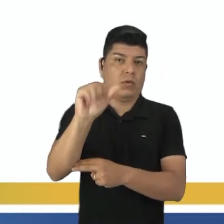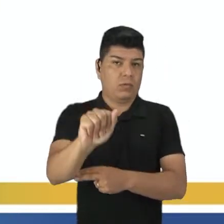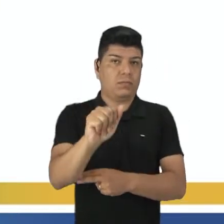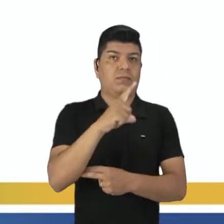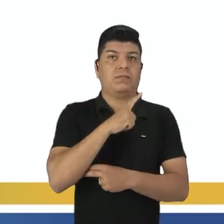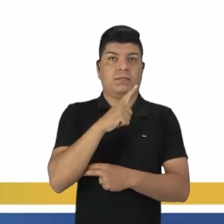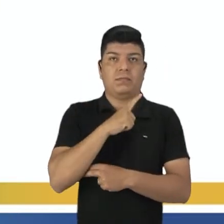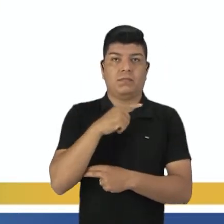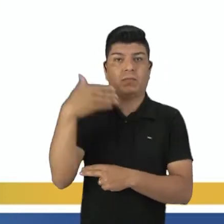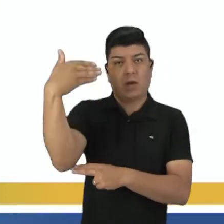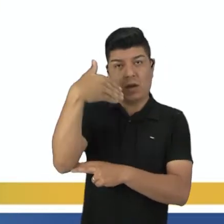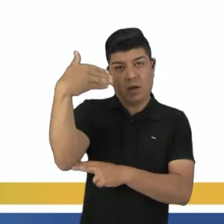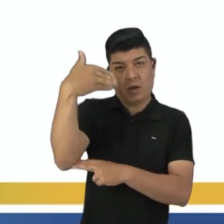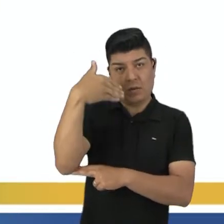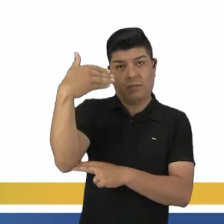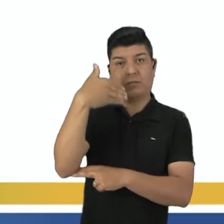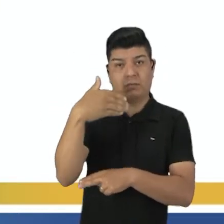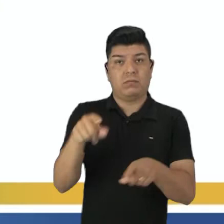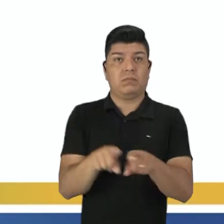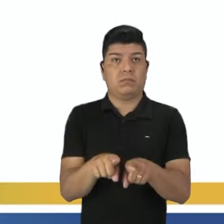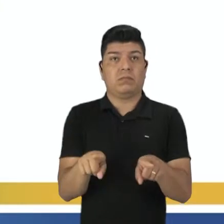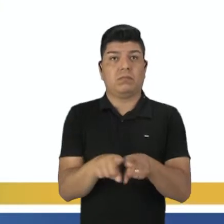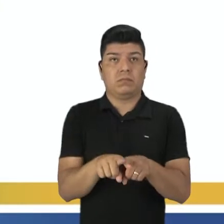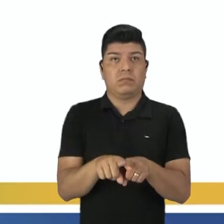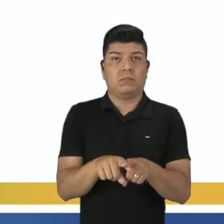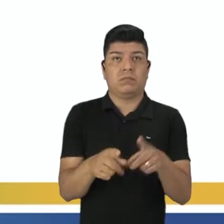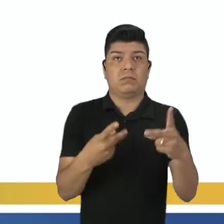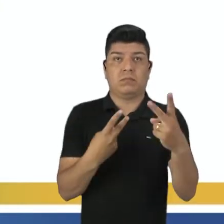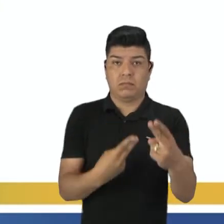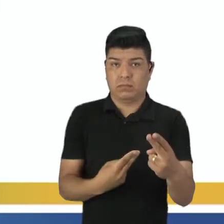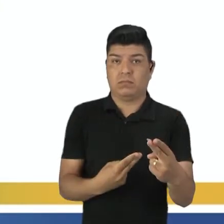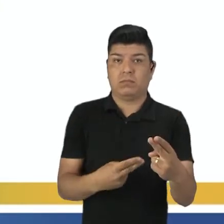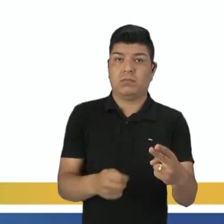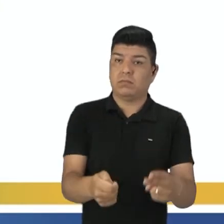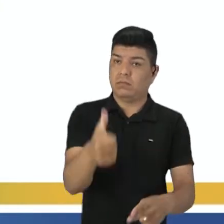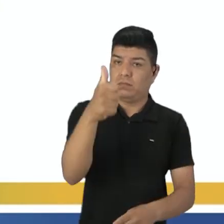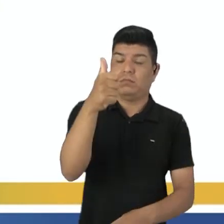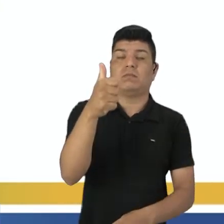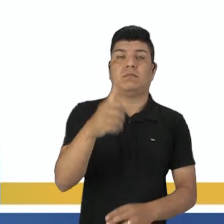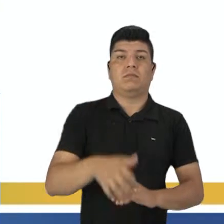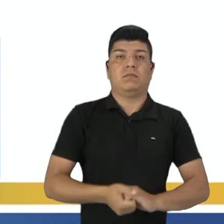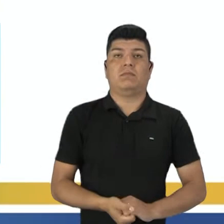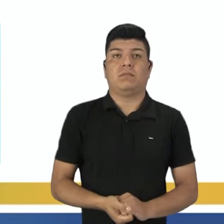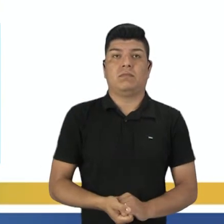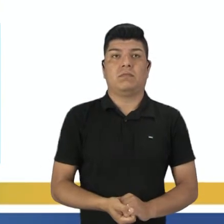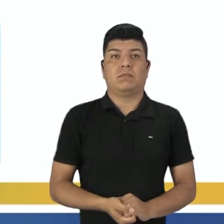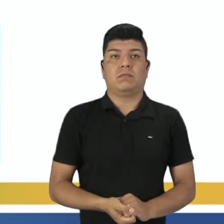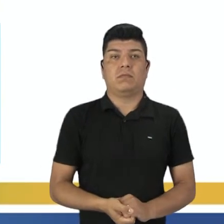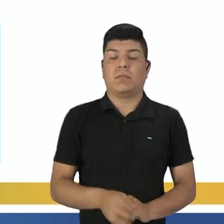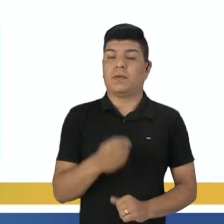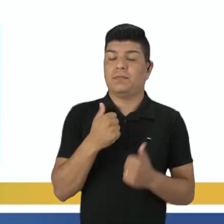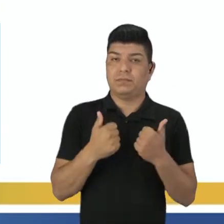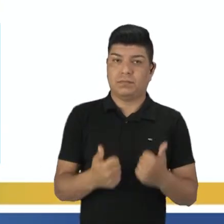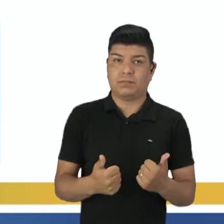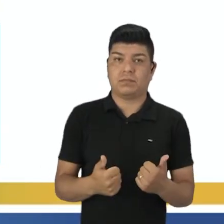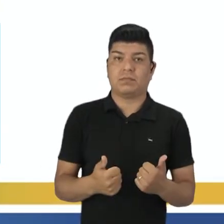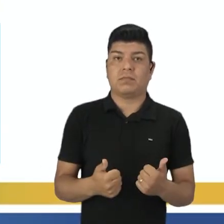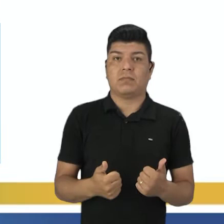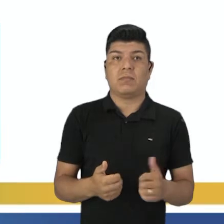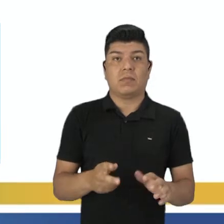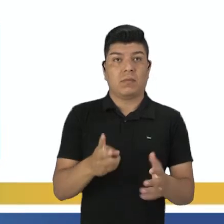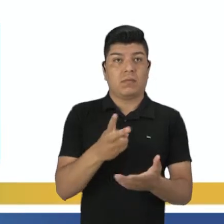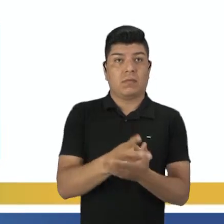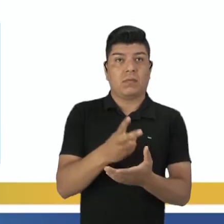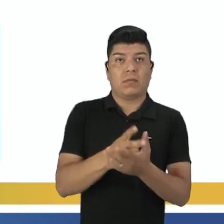aí também a frequência relativa, né? Equivalente a cada um dos lançamentos. Muito bem, então à medida que